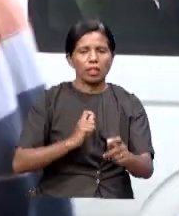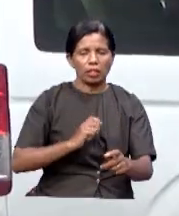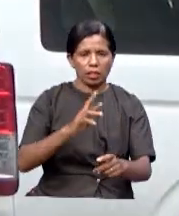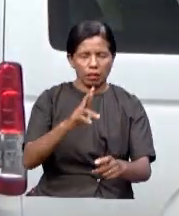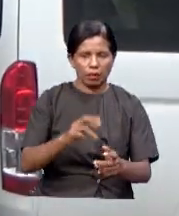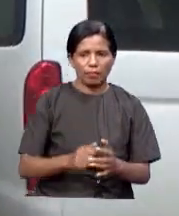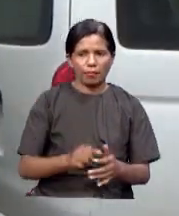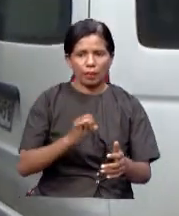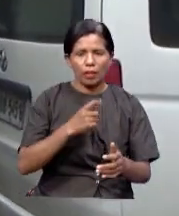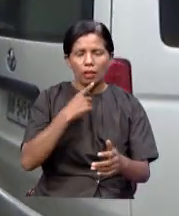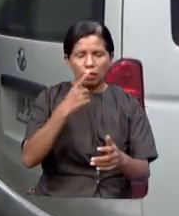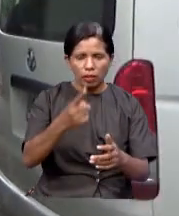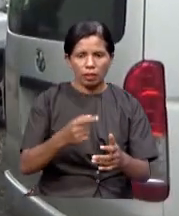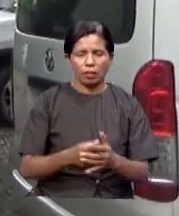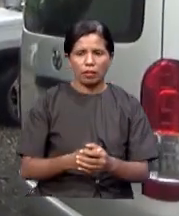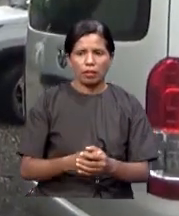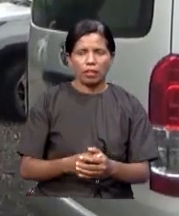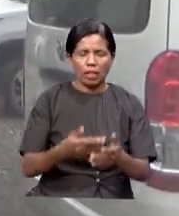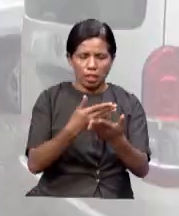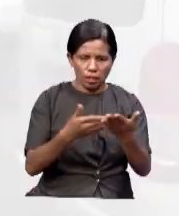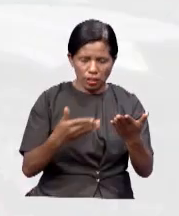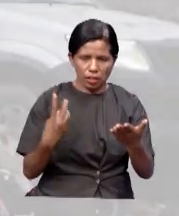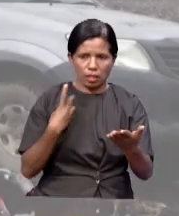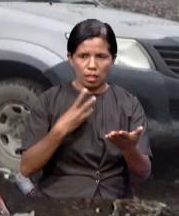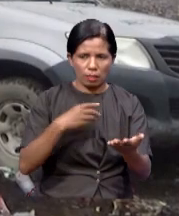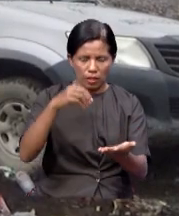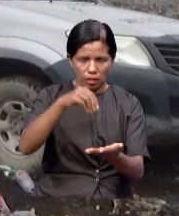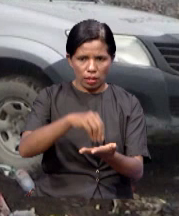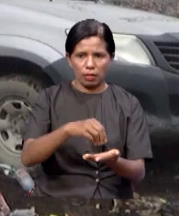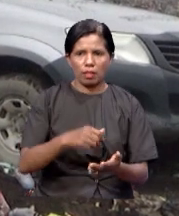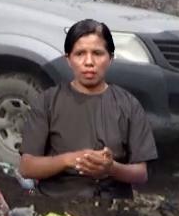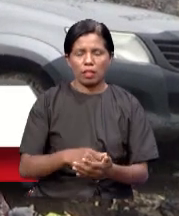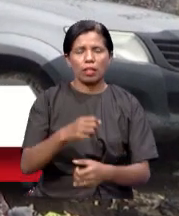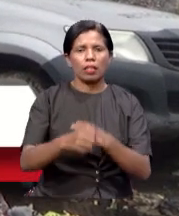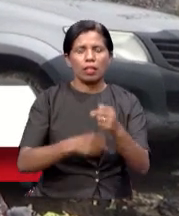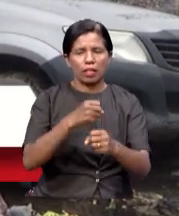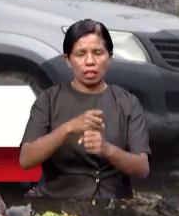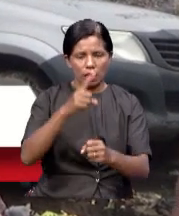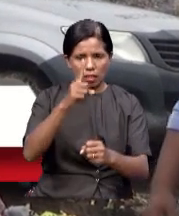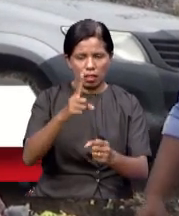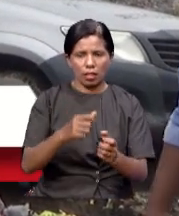kata establishment Sira nebe que a mi controla durante tine lilar, amunto